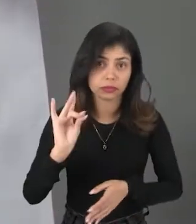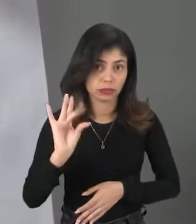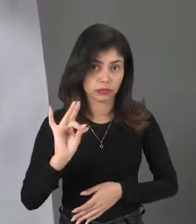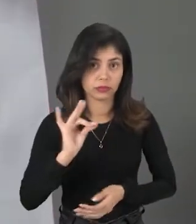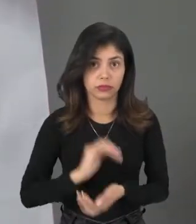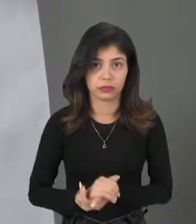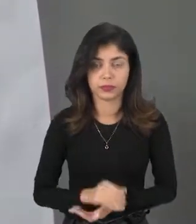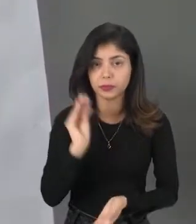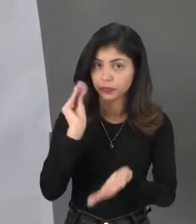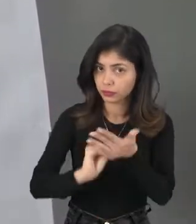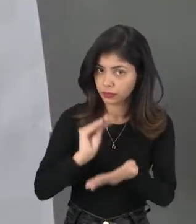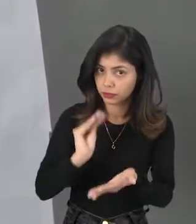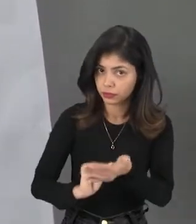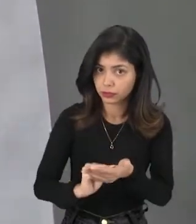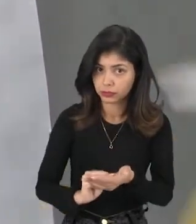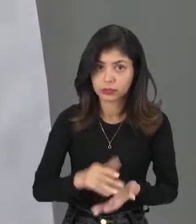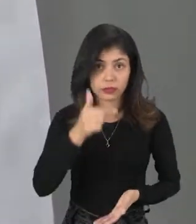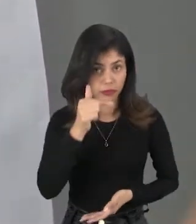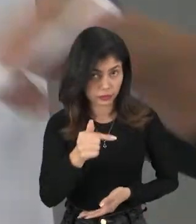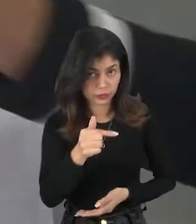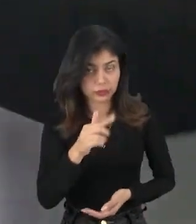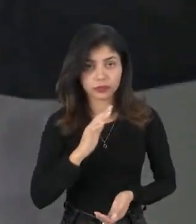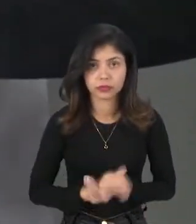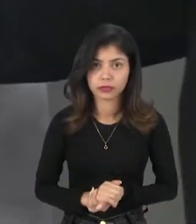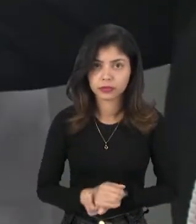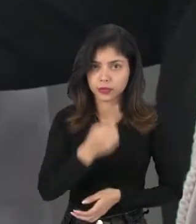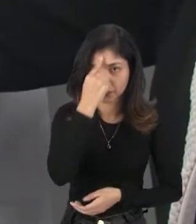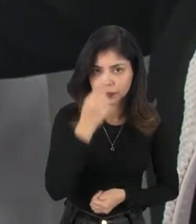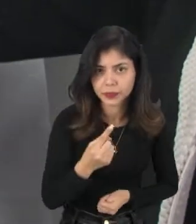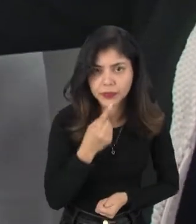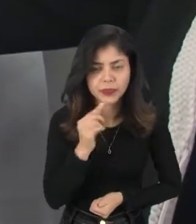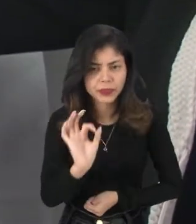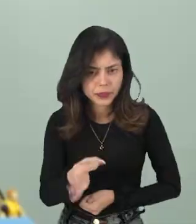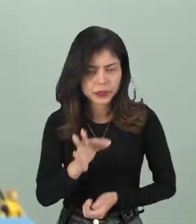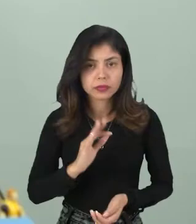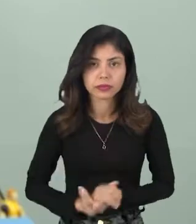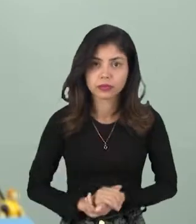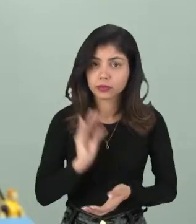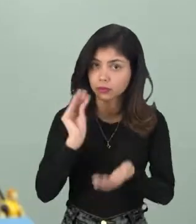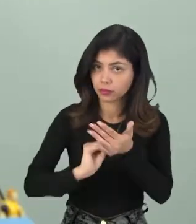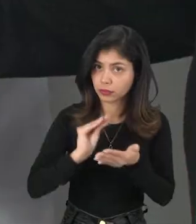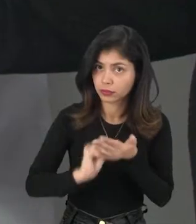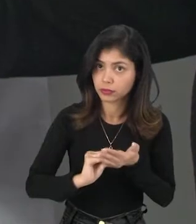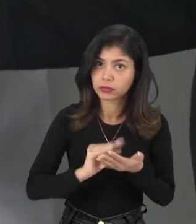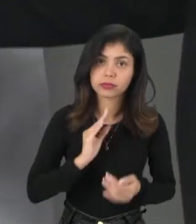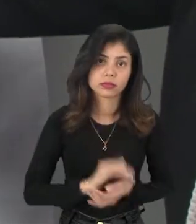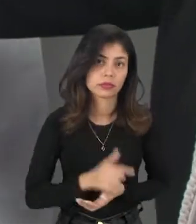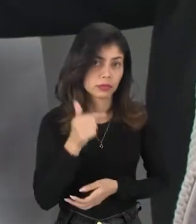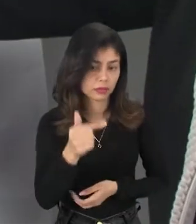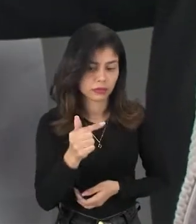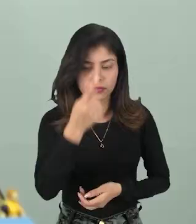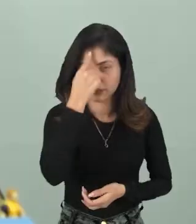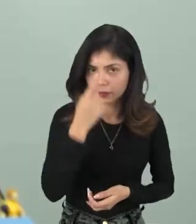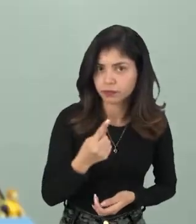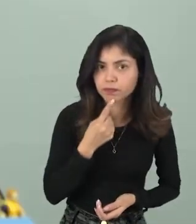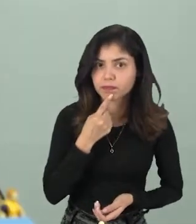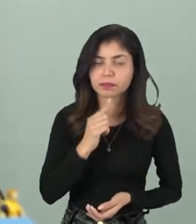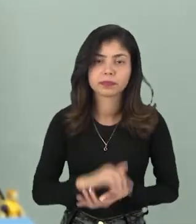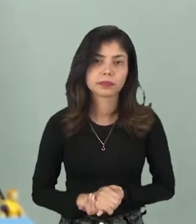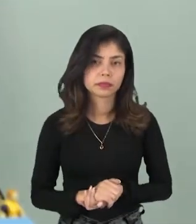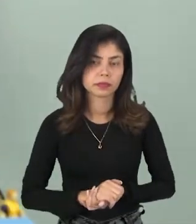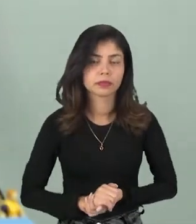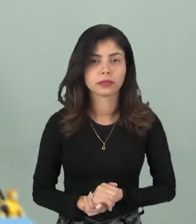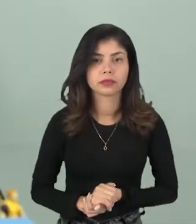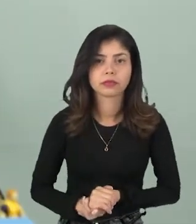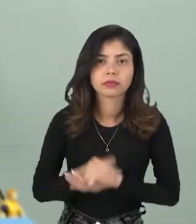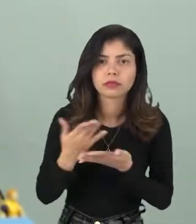colar faltam 7 figurinhas certo então faltam 7 figurinhas